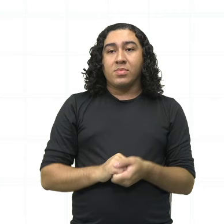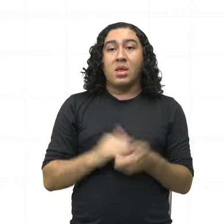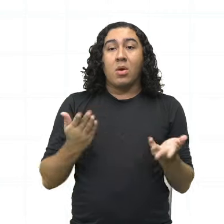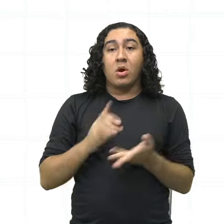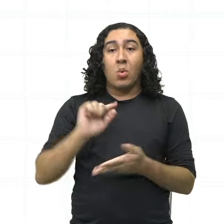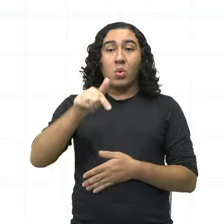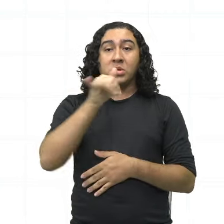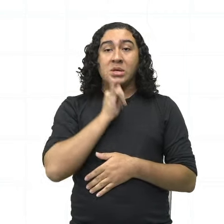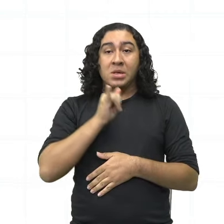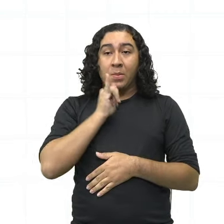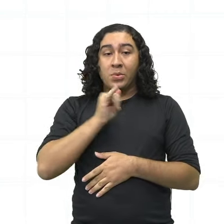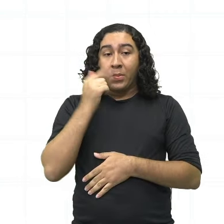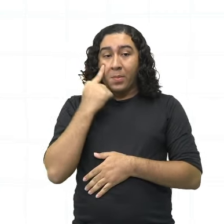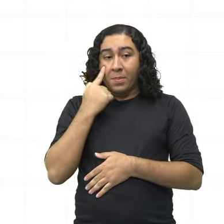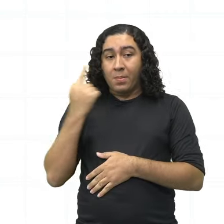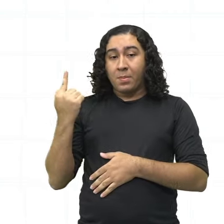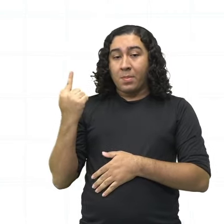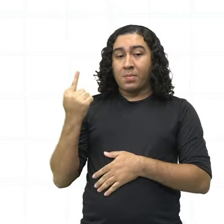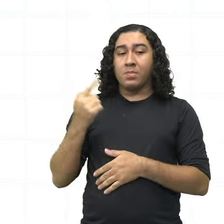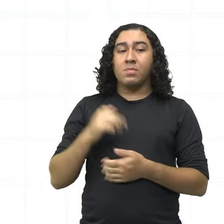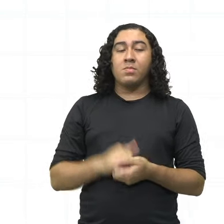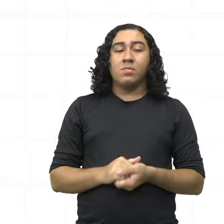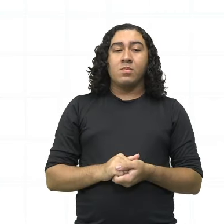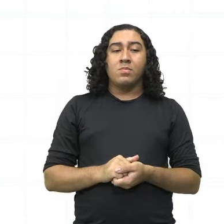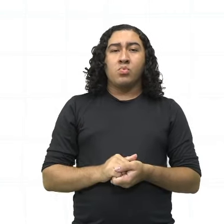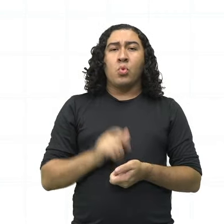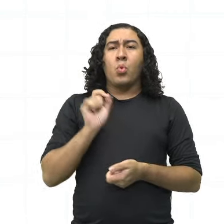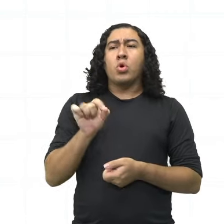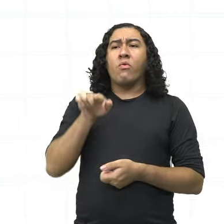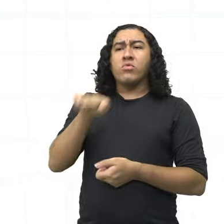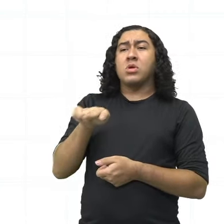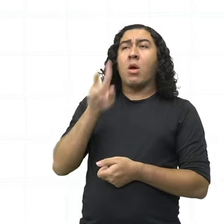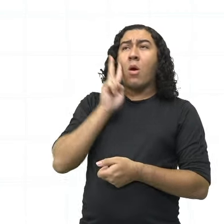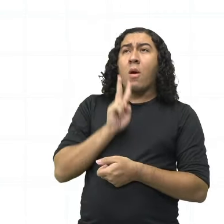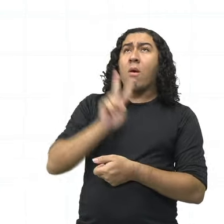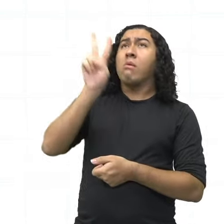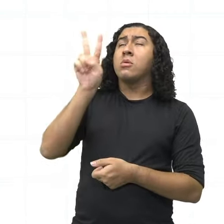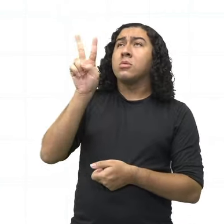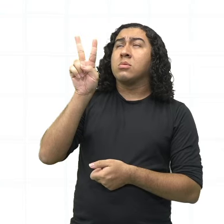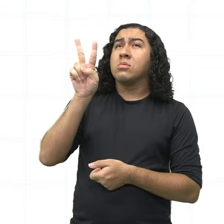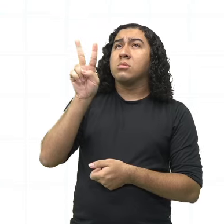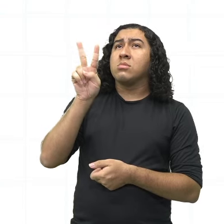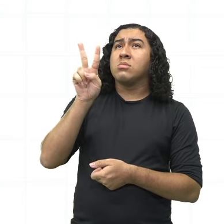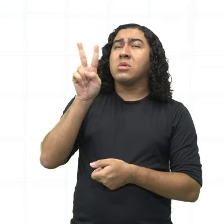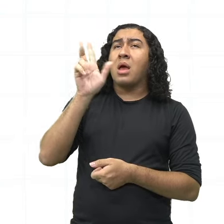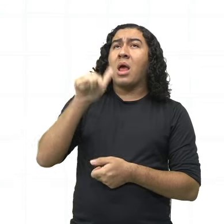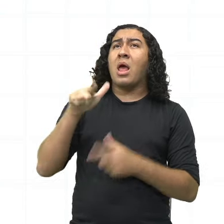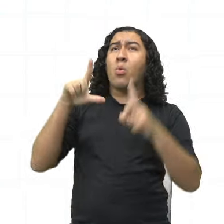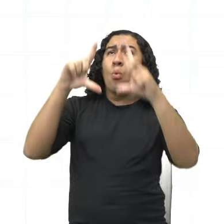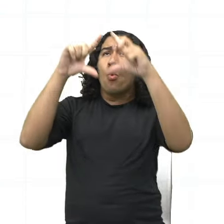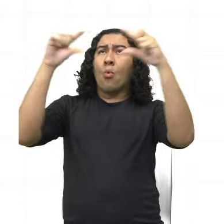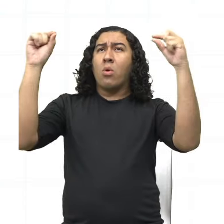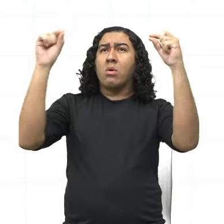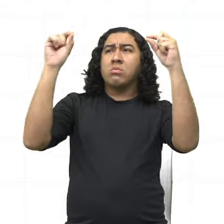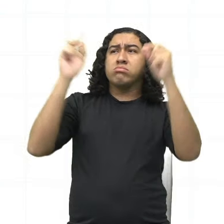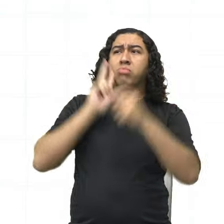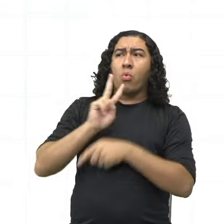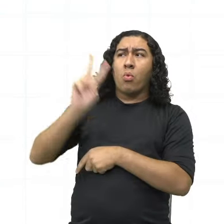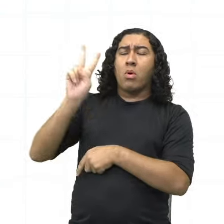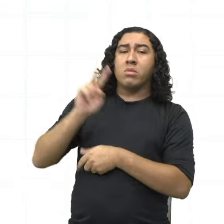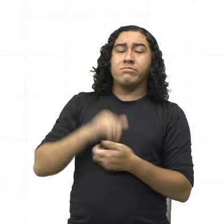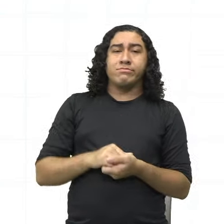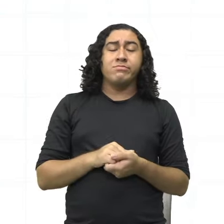ver outro exemplo, olha só. O que tanto tu olha para cima? Um disco voador?